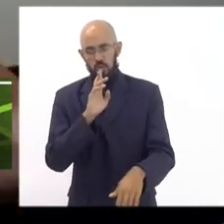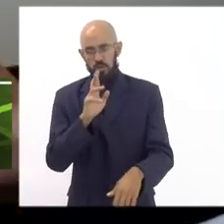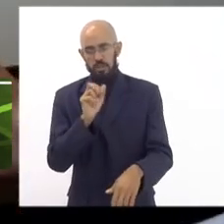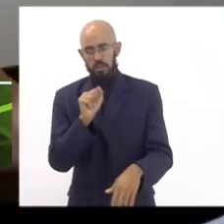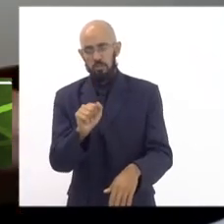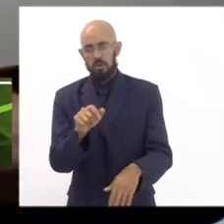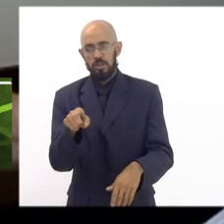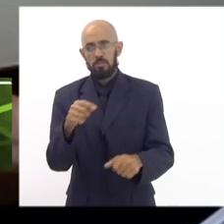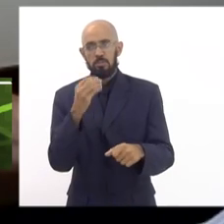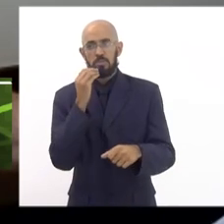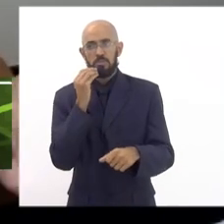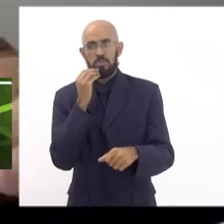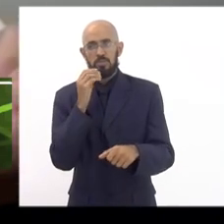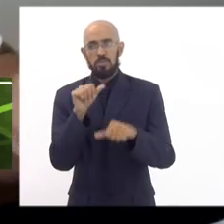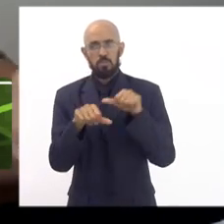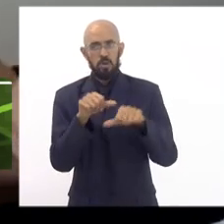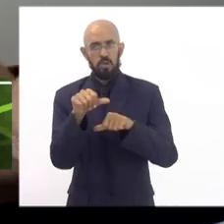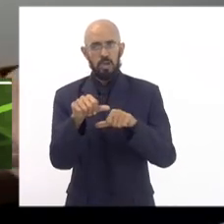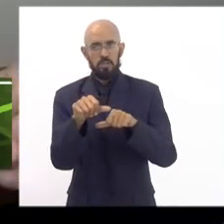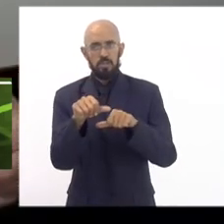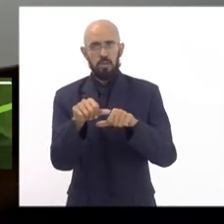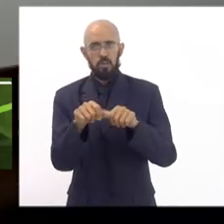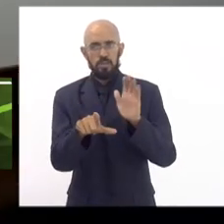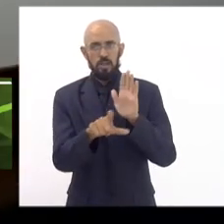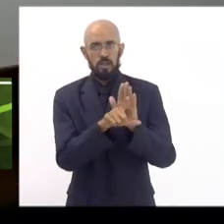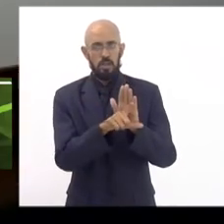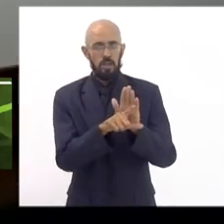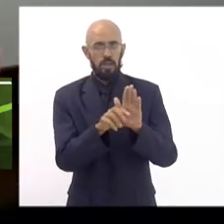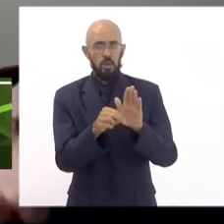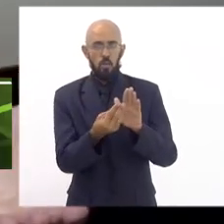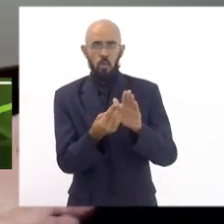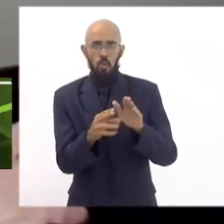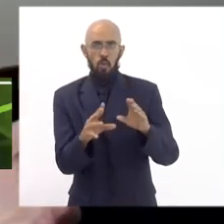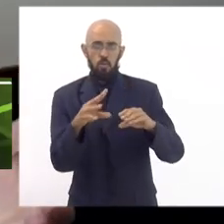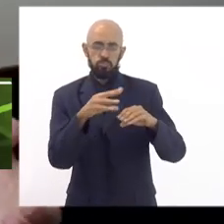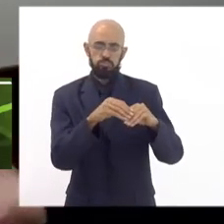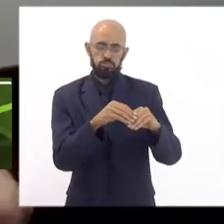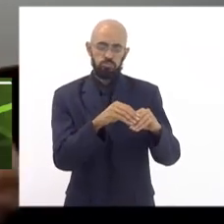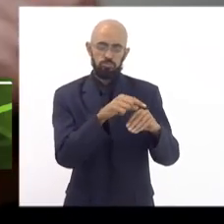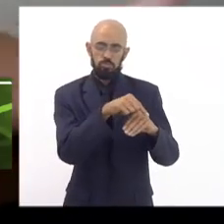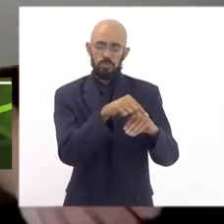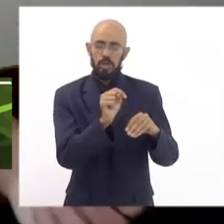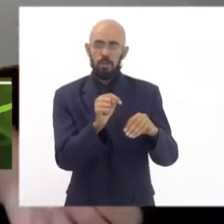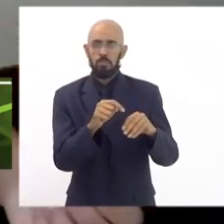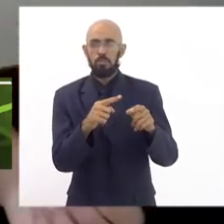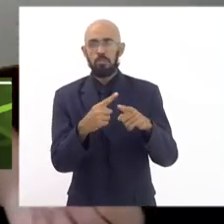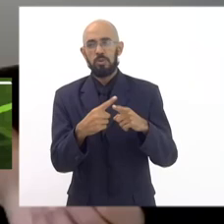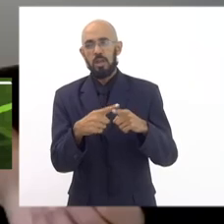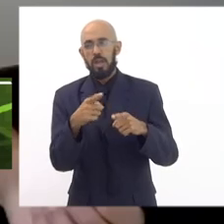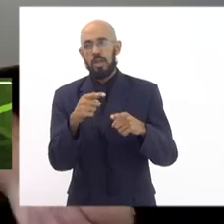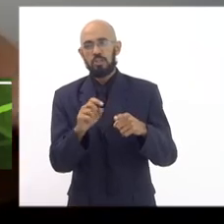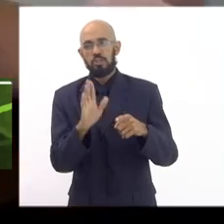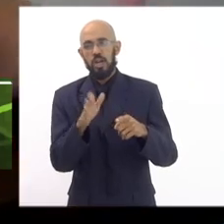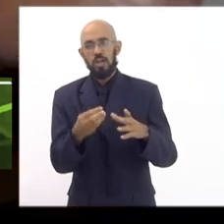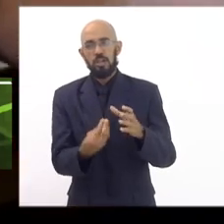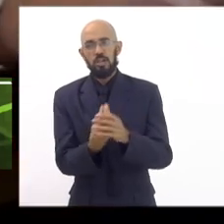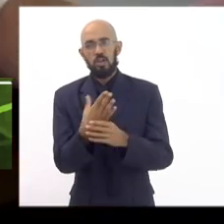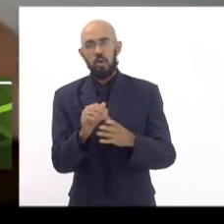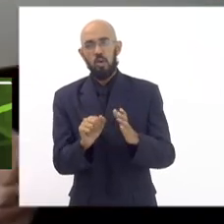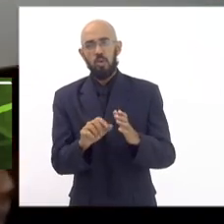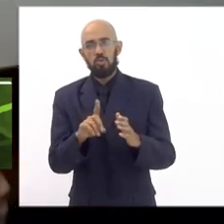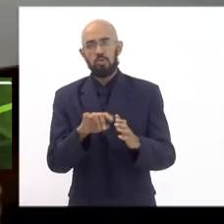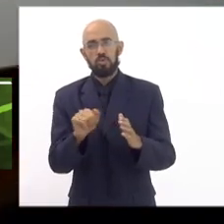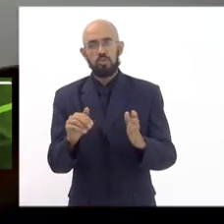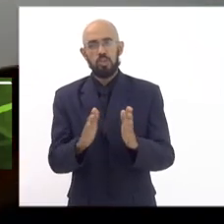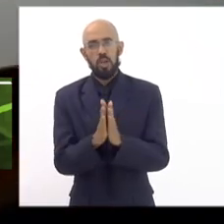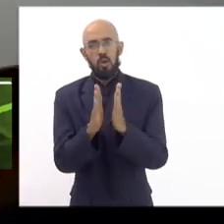tipo de alteração nessa lei, acrescentar algum elemento novo, mas ela está em vigor e institui o dia da oração como sendo o último